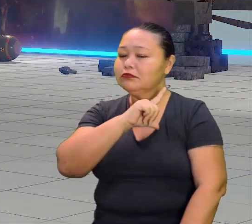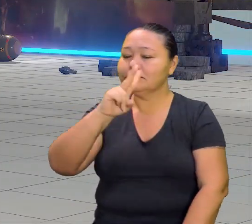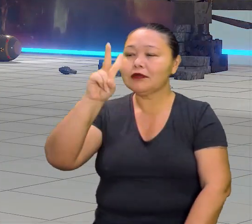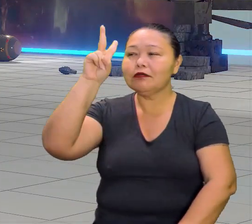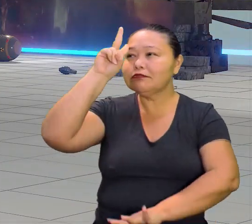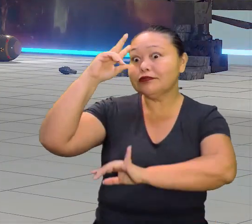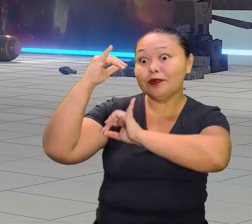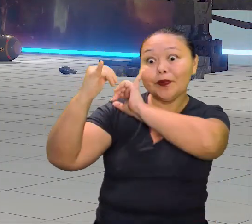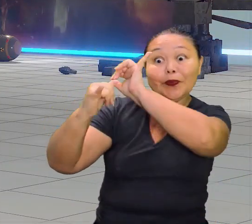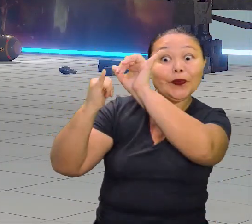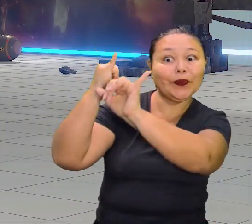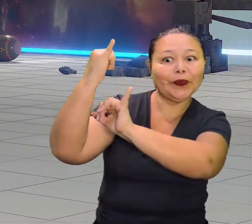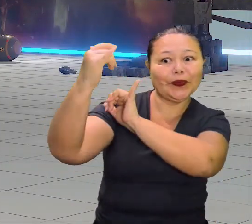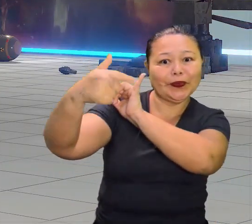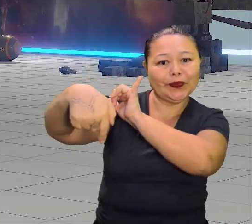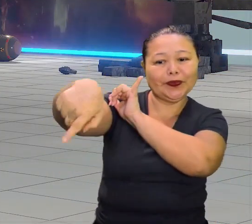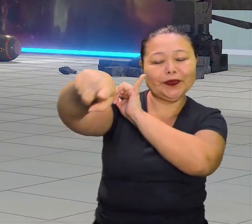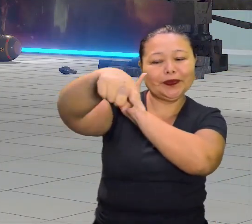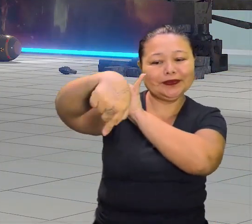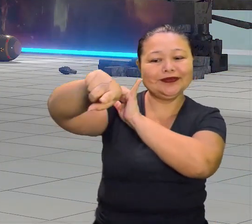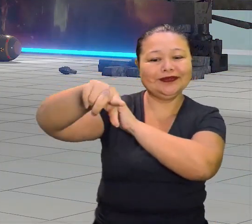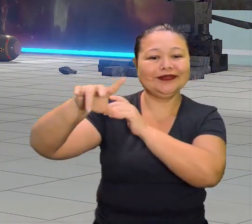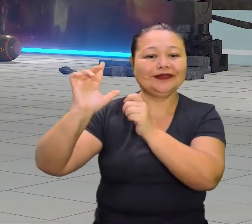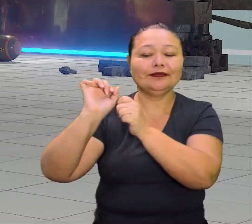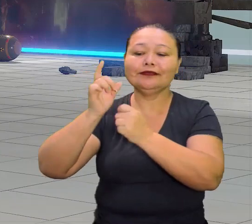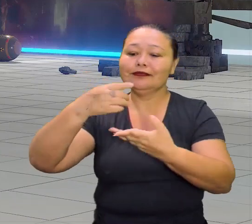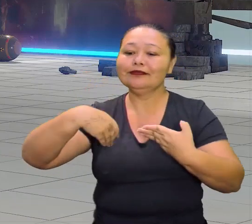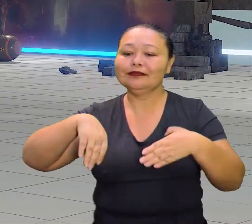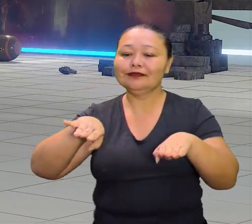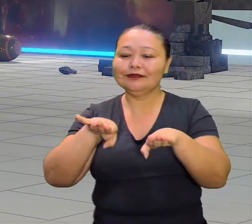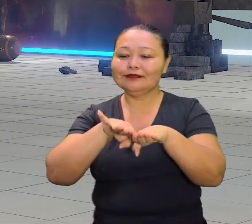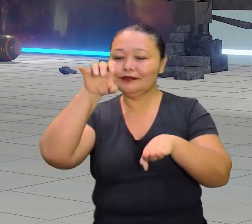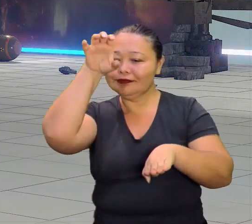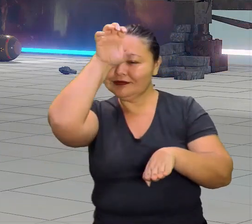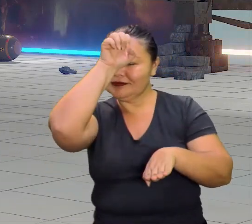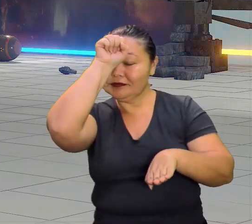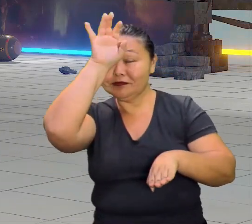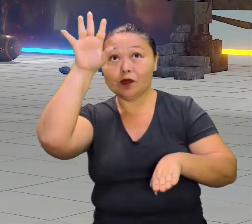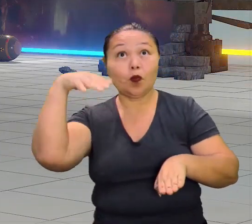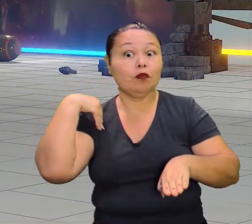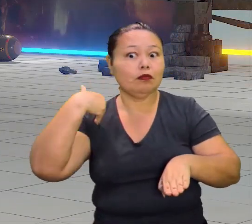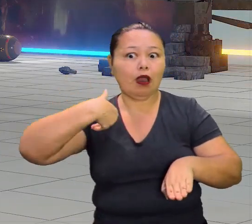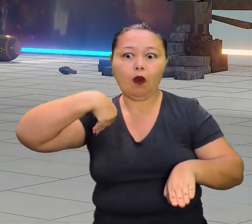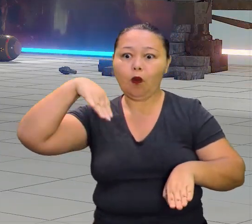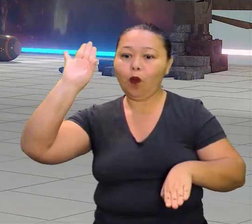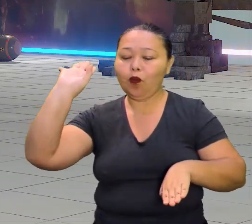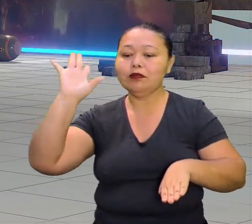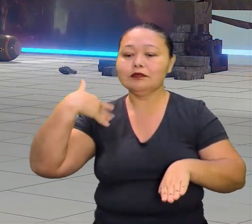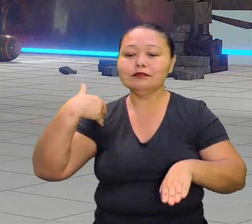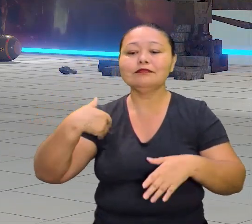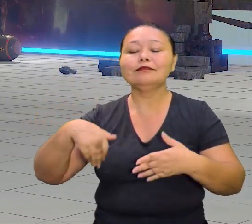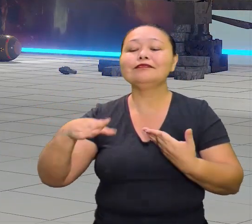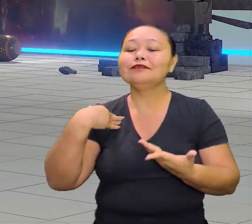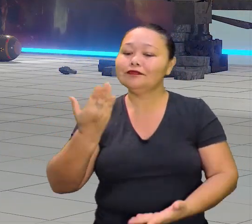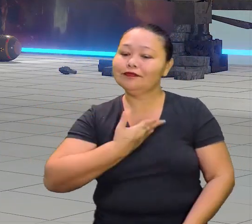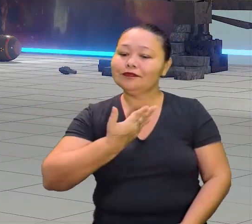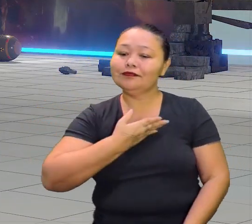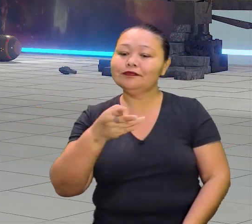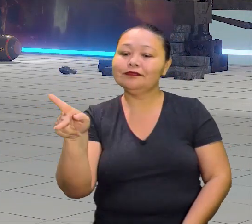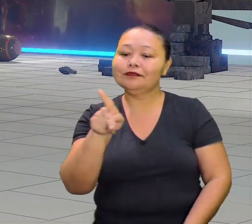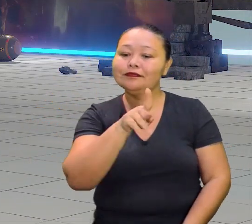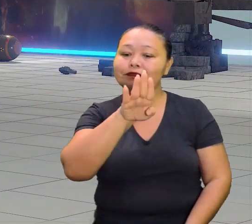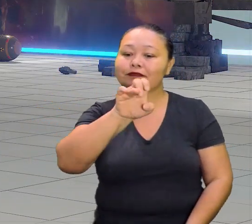para contar para vocês e vocês também irão aprender muito comigo e com o meu parceiro, o